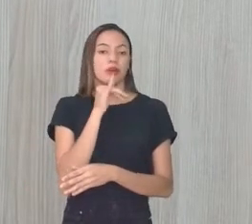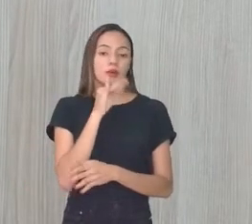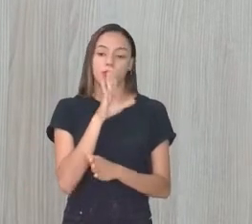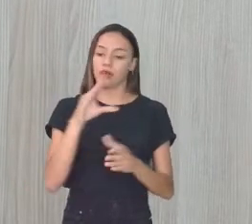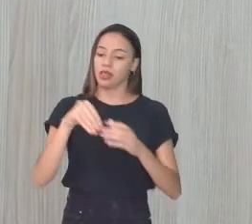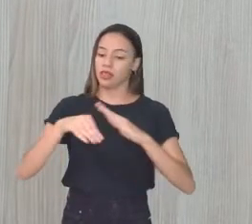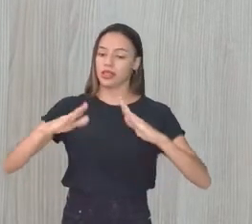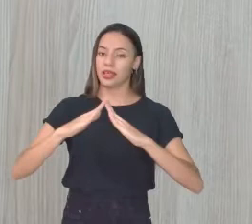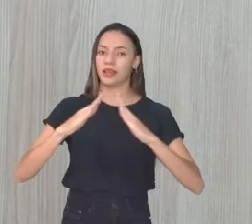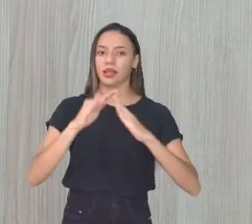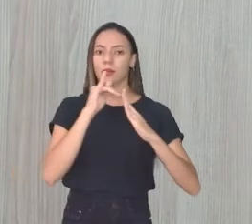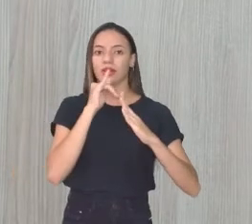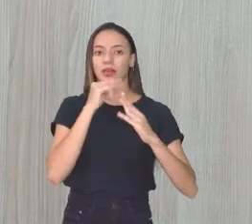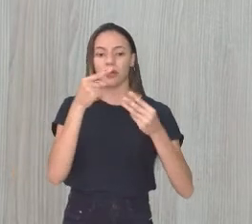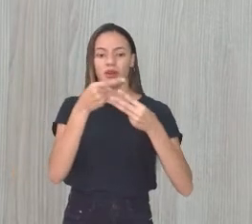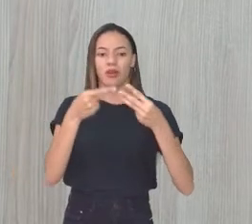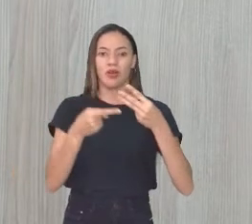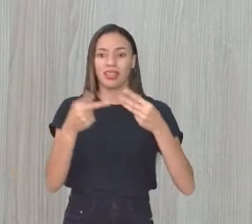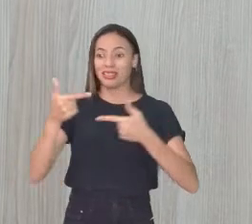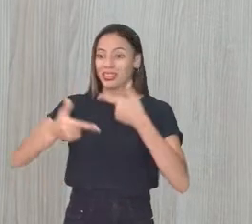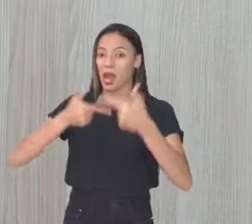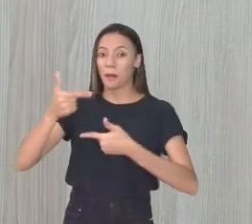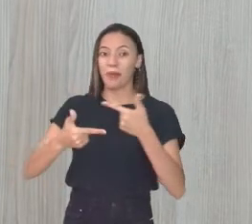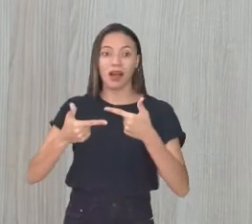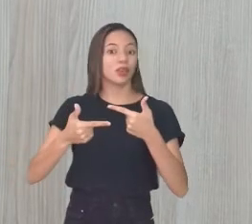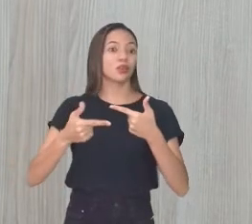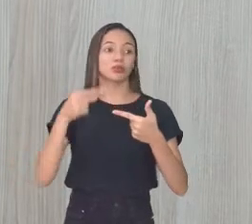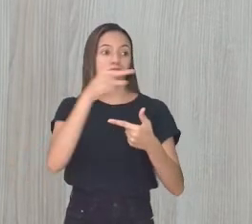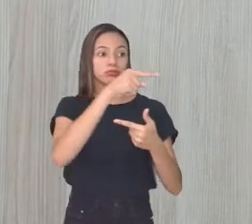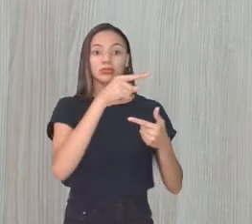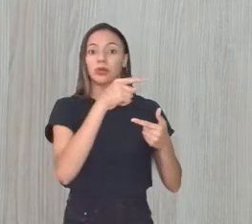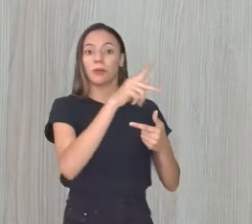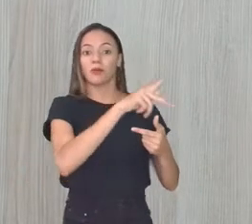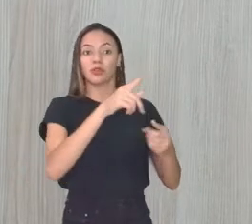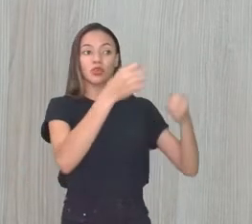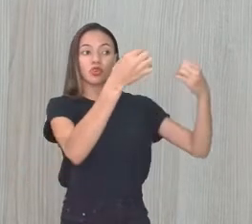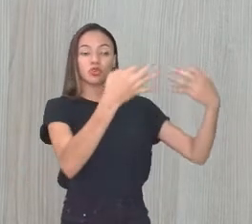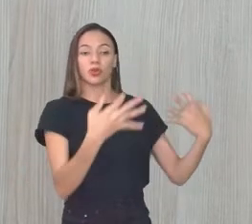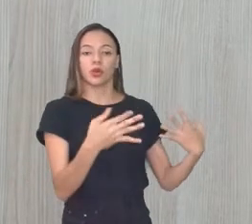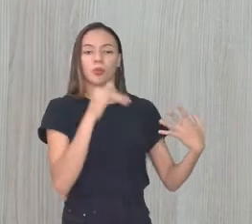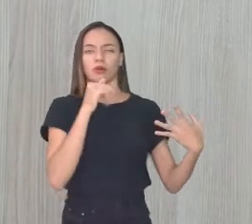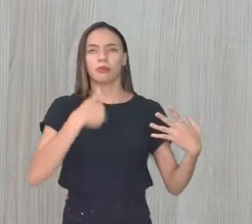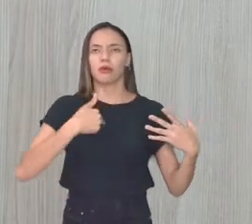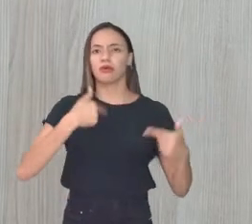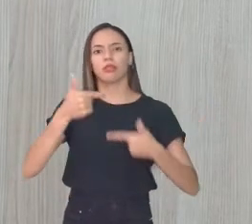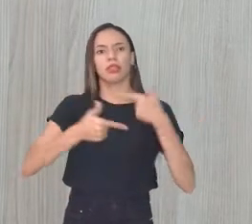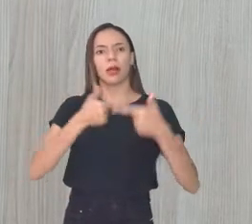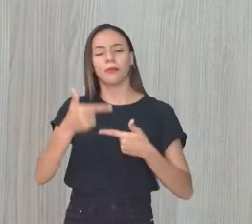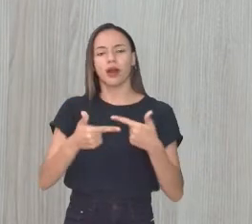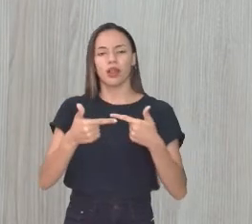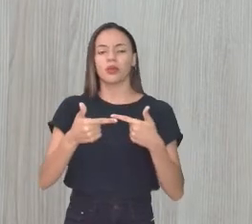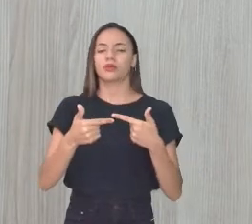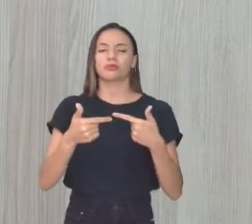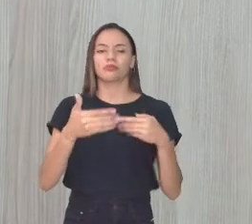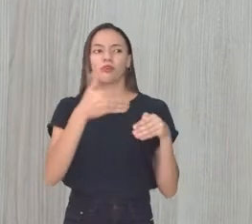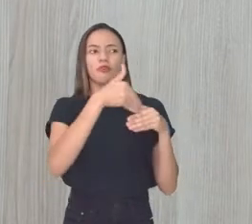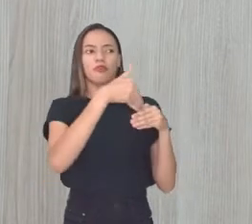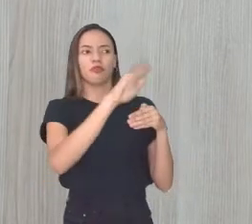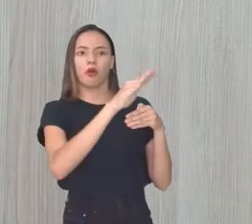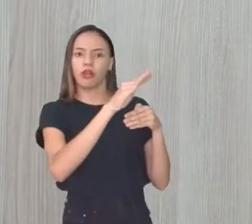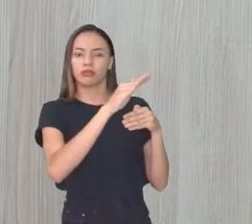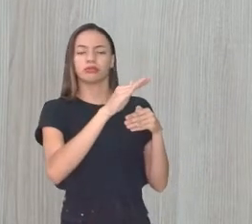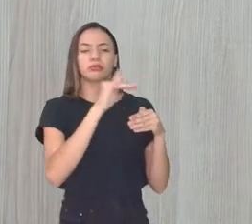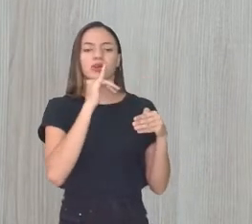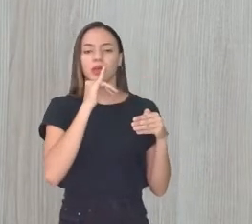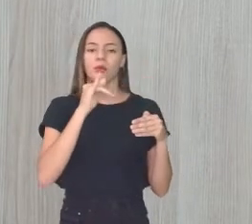casa essa tripla jornada de trabalho que o professor estava colocando, porque além de eu trabalhar, né, as minhas questões, ter uma reunião